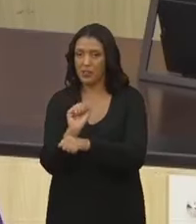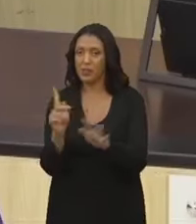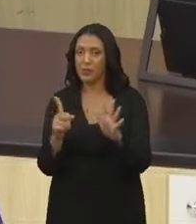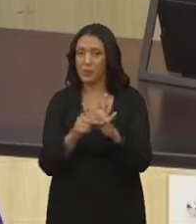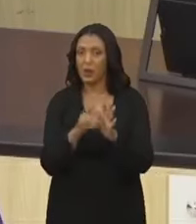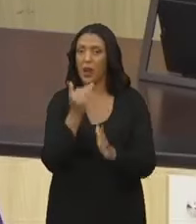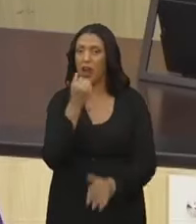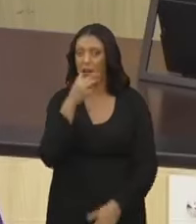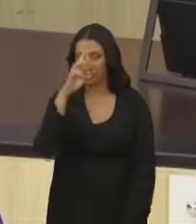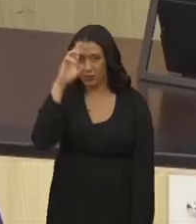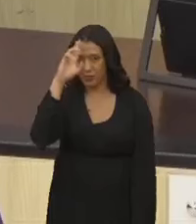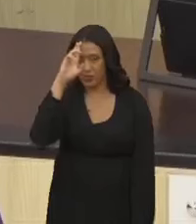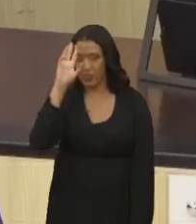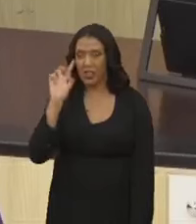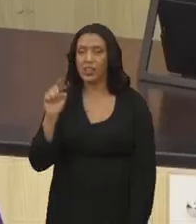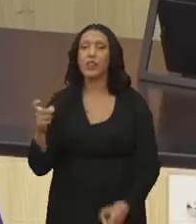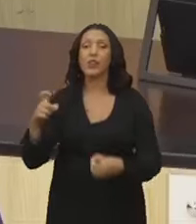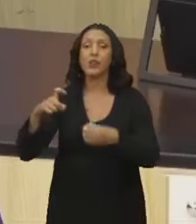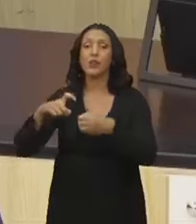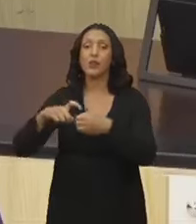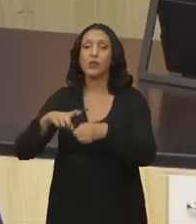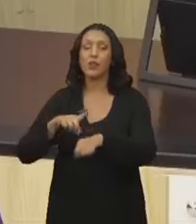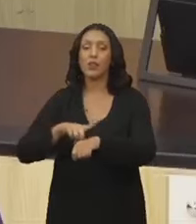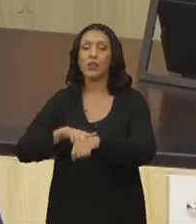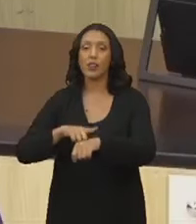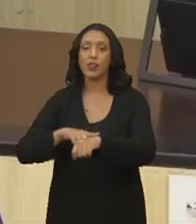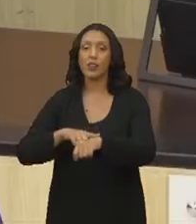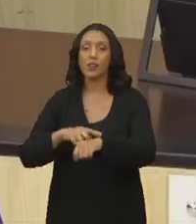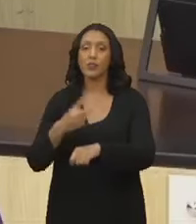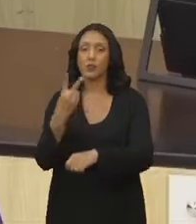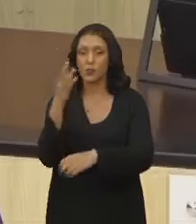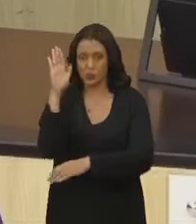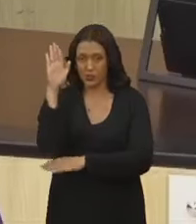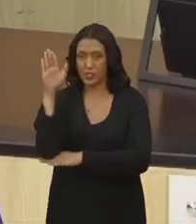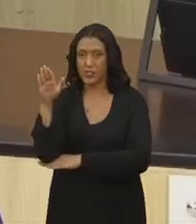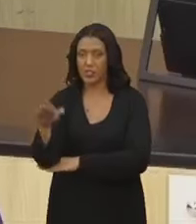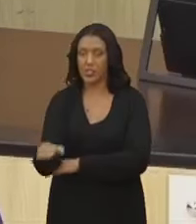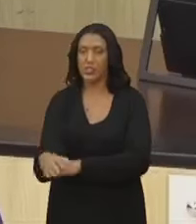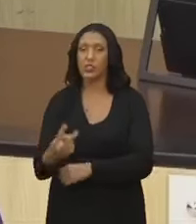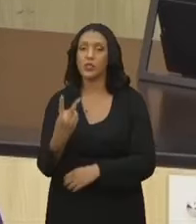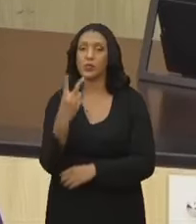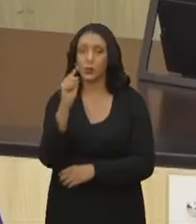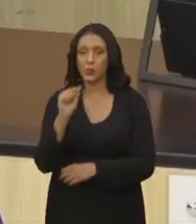e retorno às 14 horas e 40 minutos.